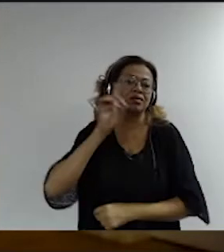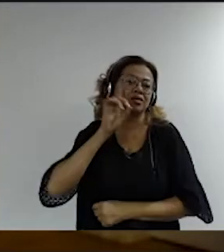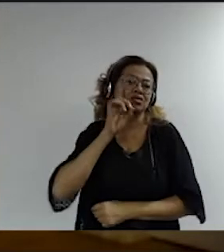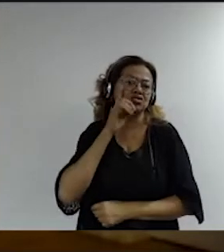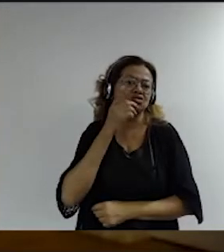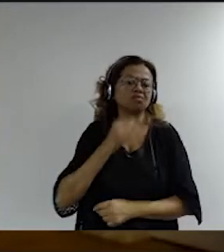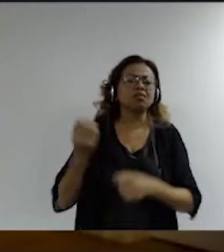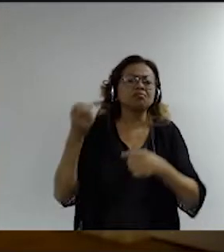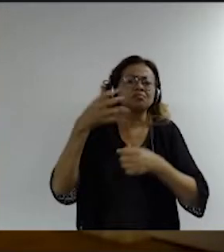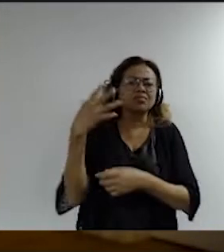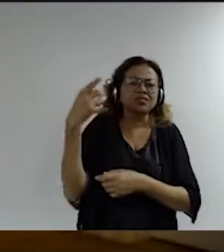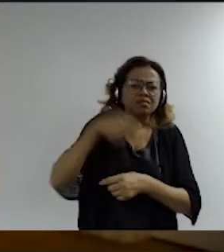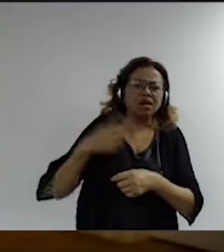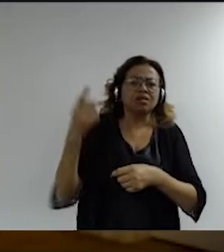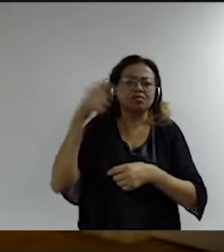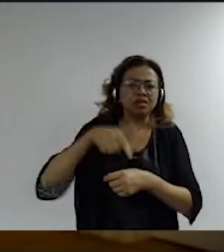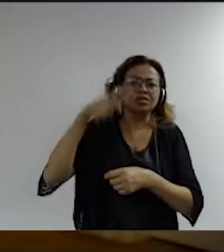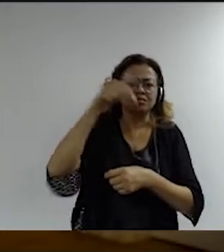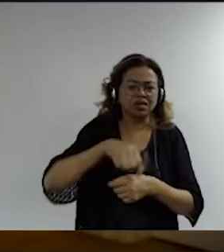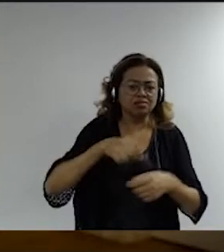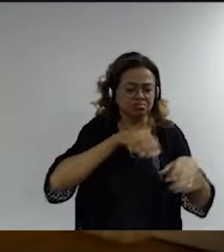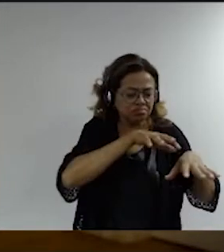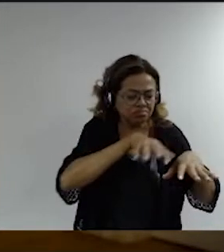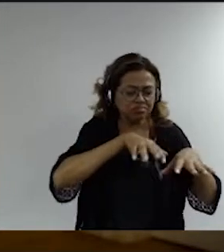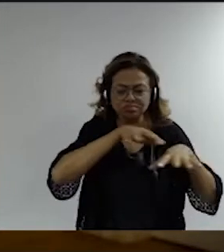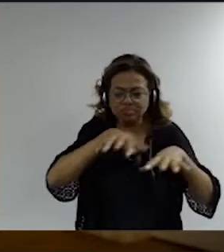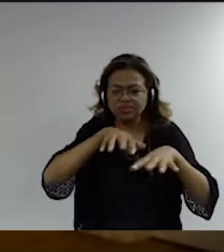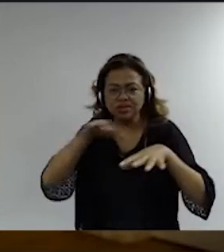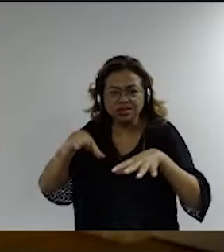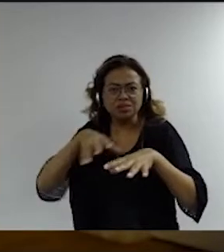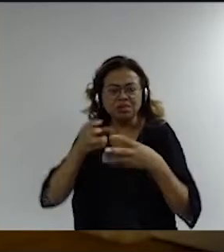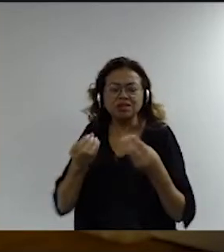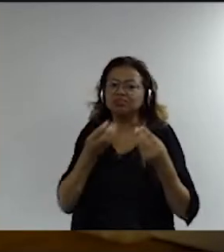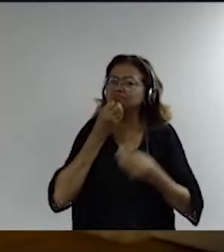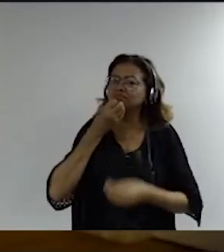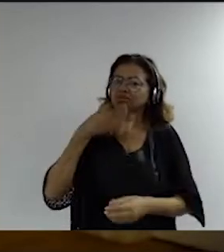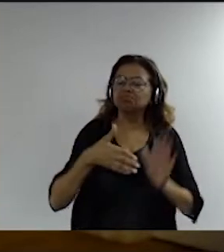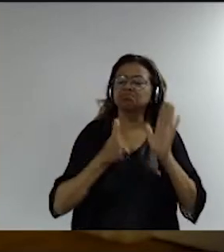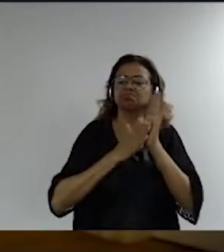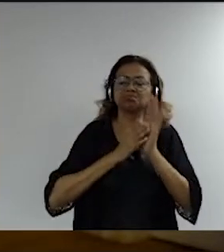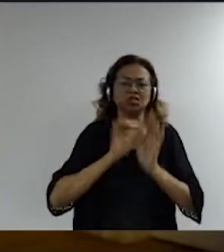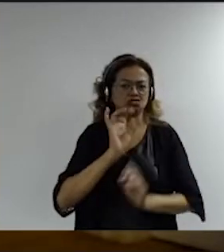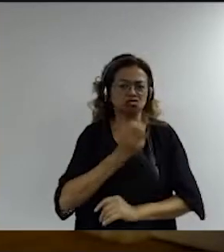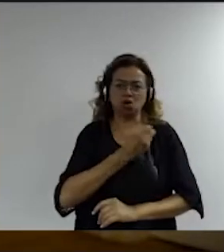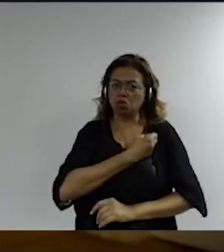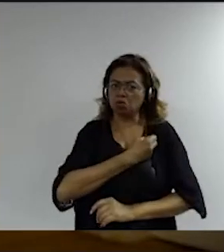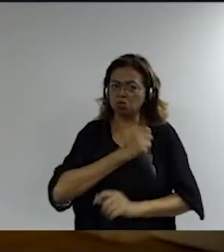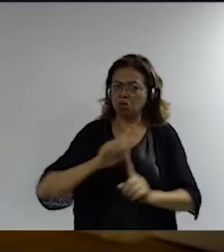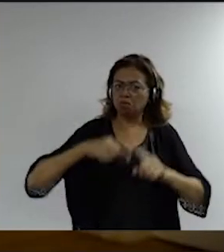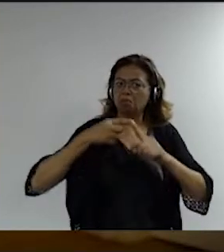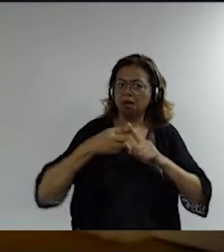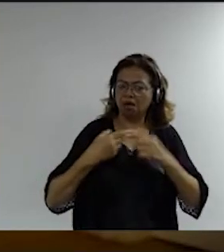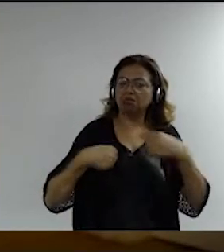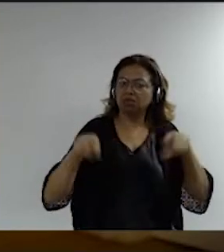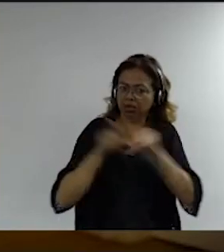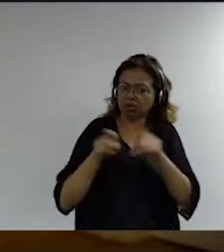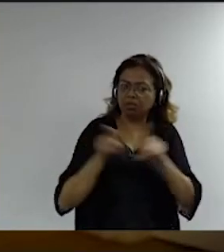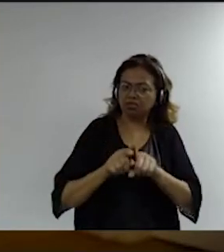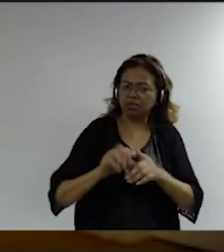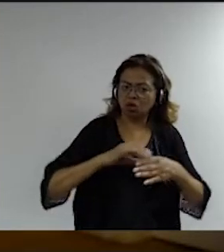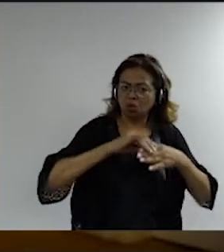mais ocupando um espaço significativo, não só numérico, mas, sobretudo, em matéria de